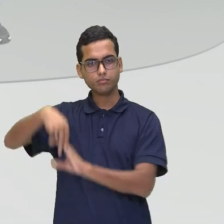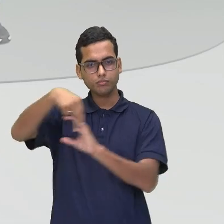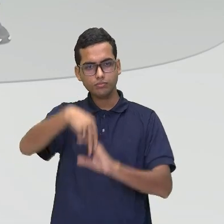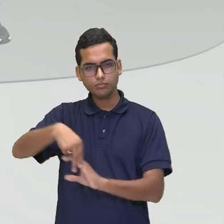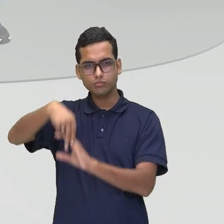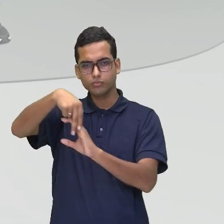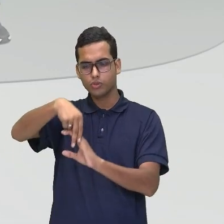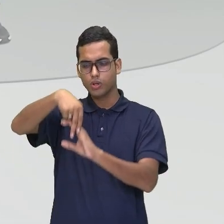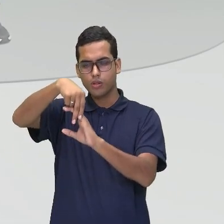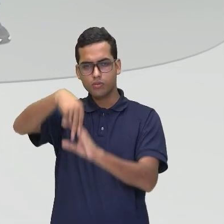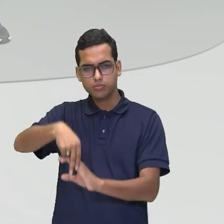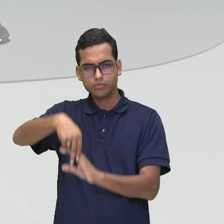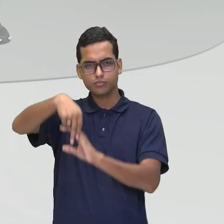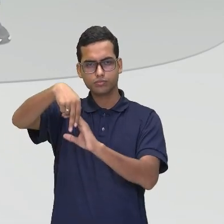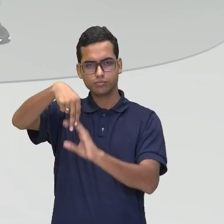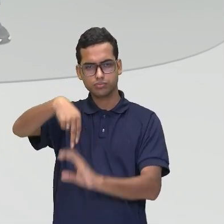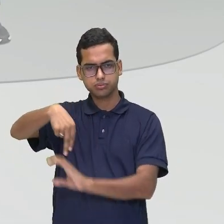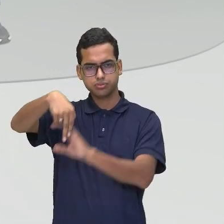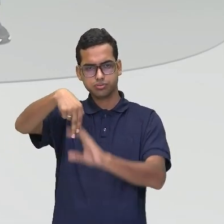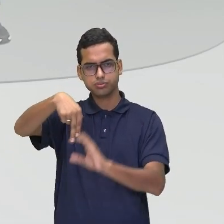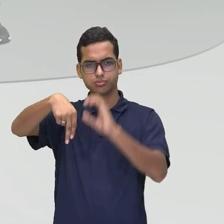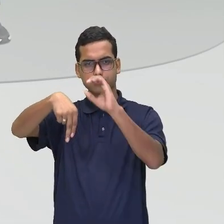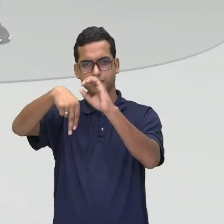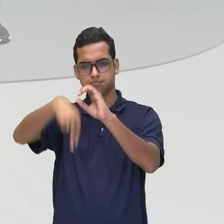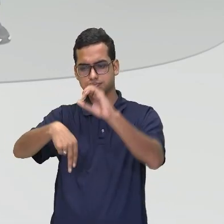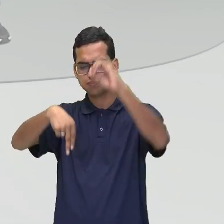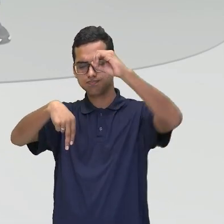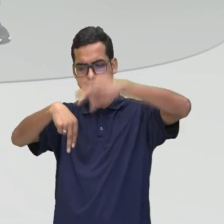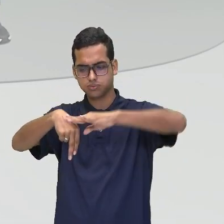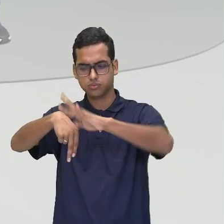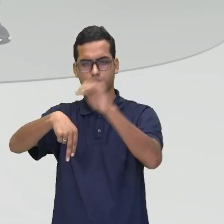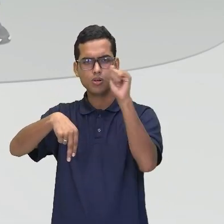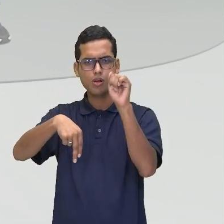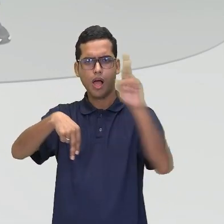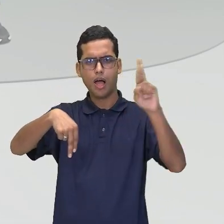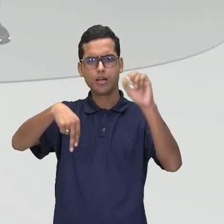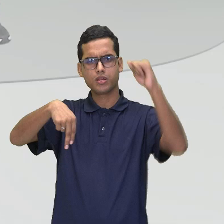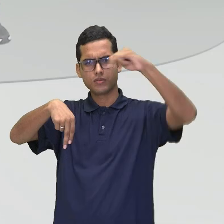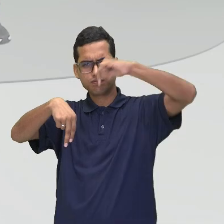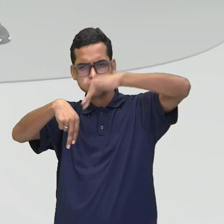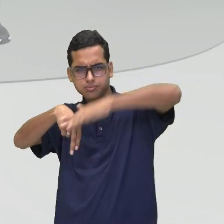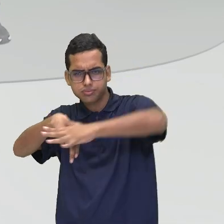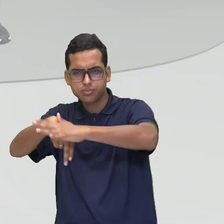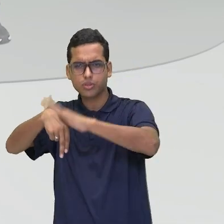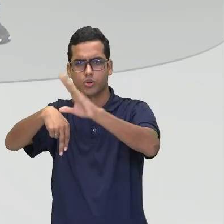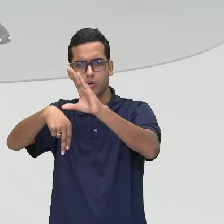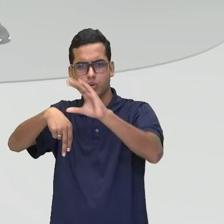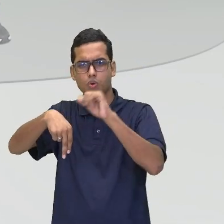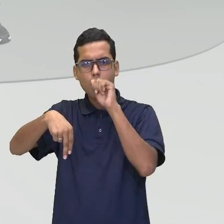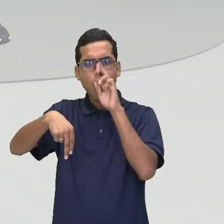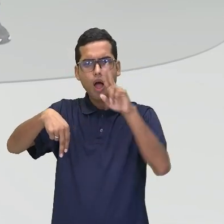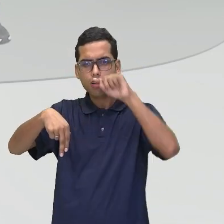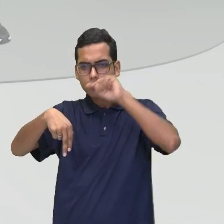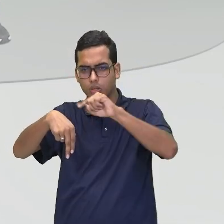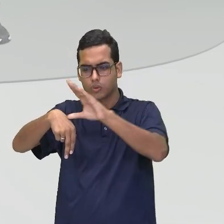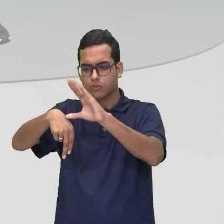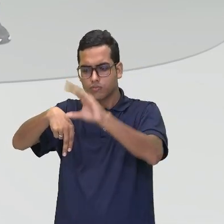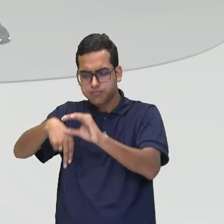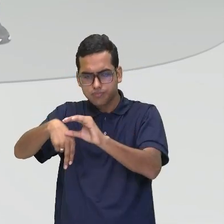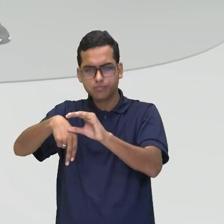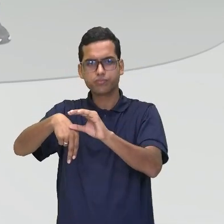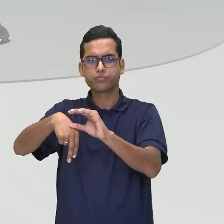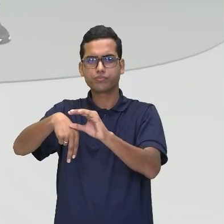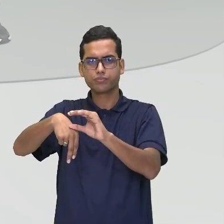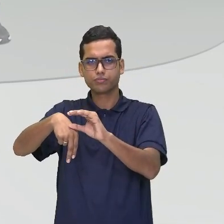nosso cilindro, tá certo? Logo na sequência nós temos a compressão. Na compressão esse ar ele é comprimido até